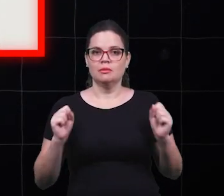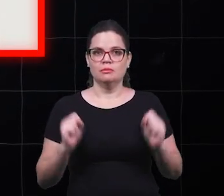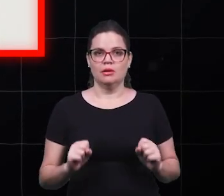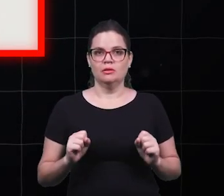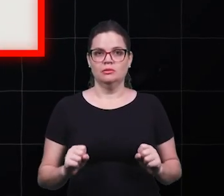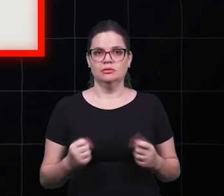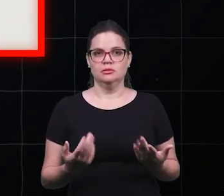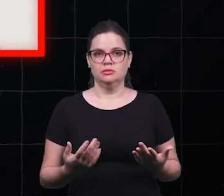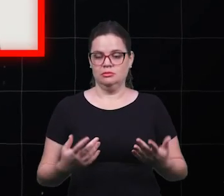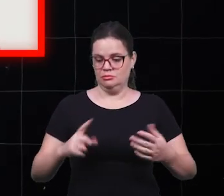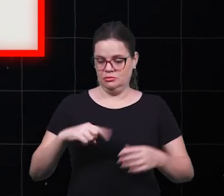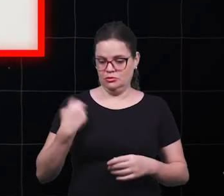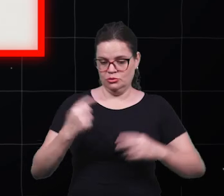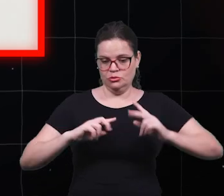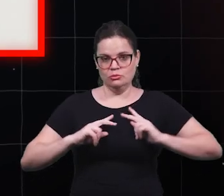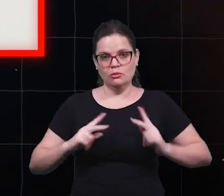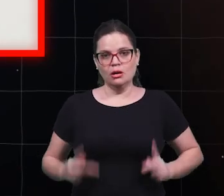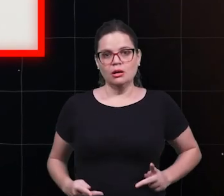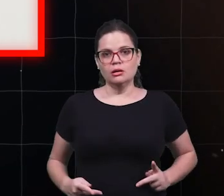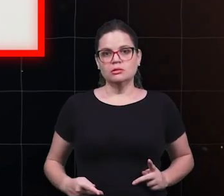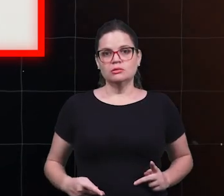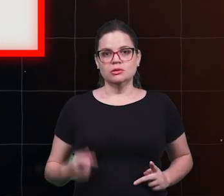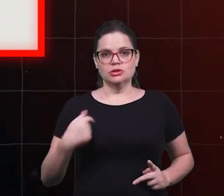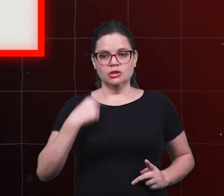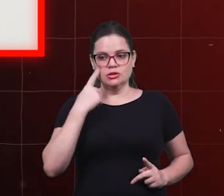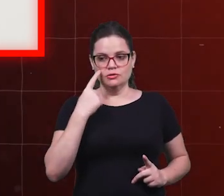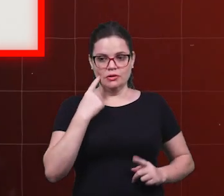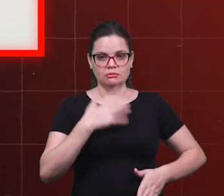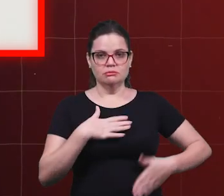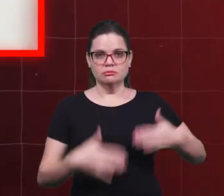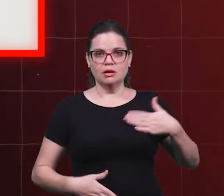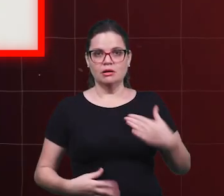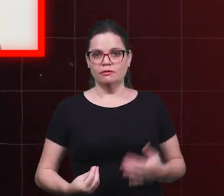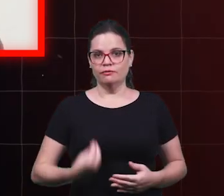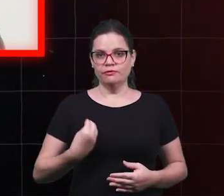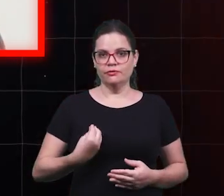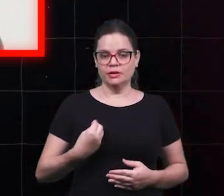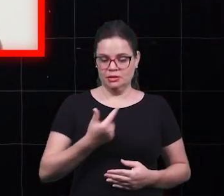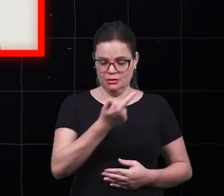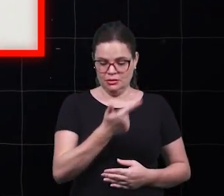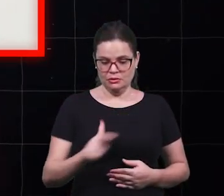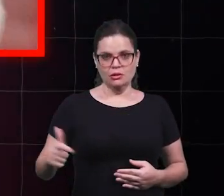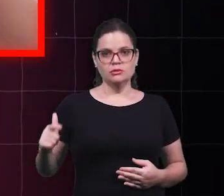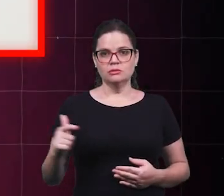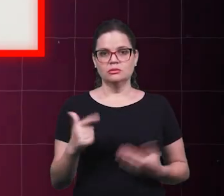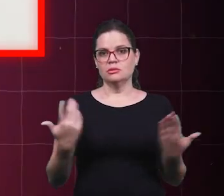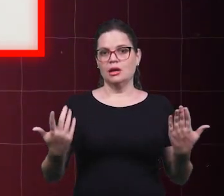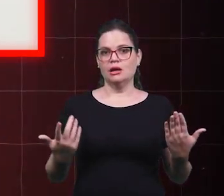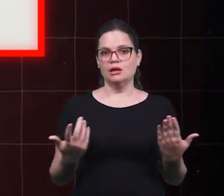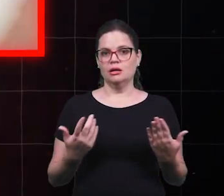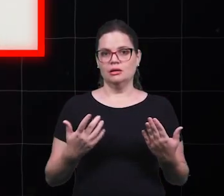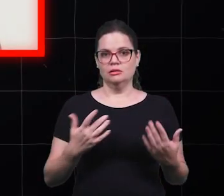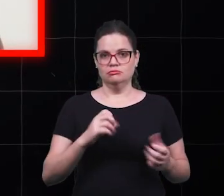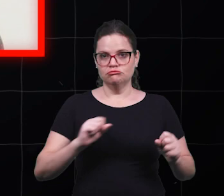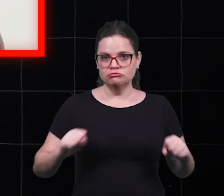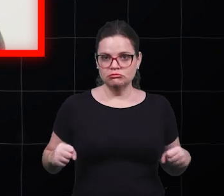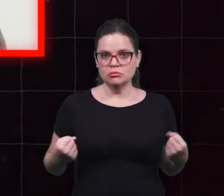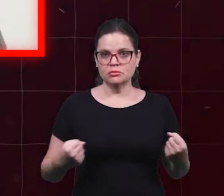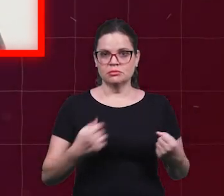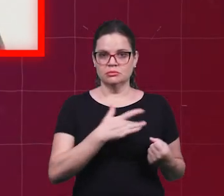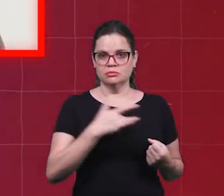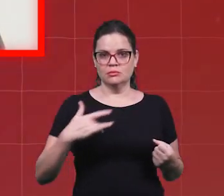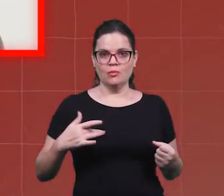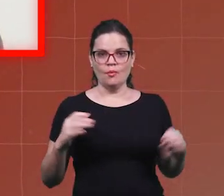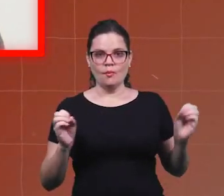é um sistema orgânico e quando nós temos a falta de manutenção, isso caracteriza